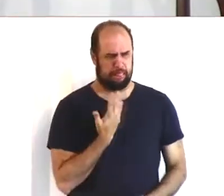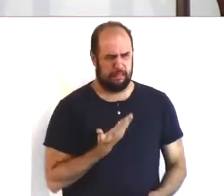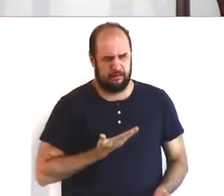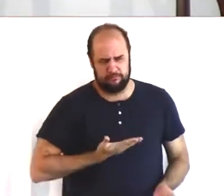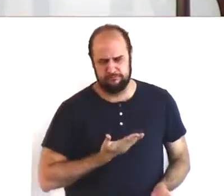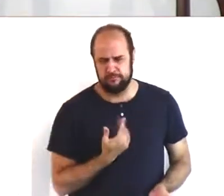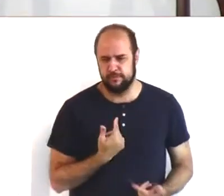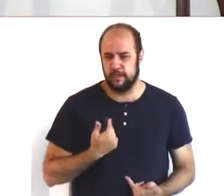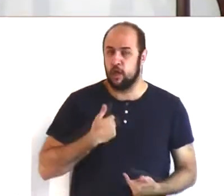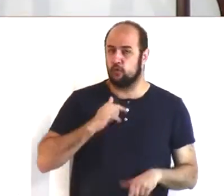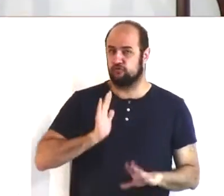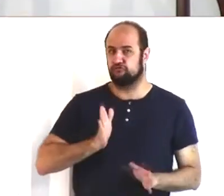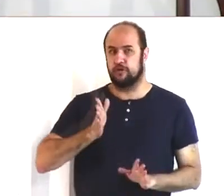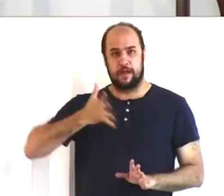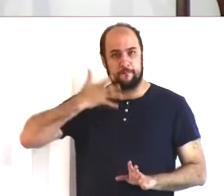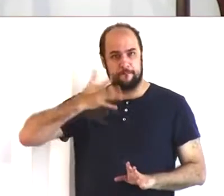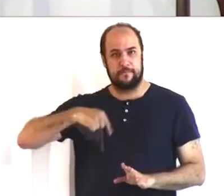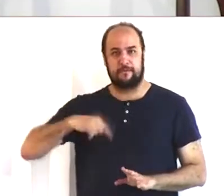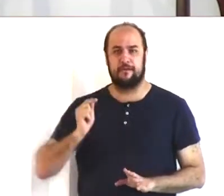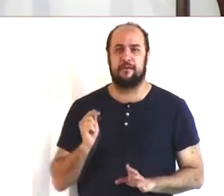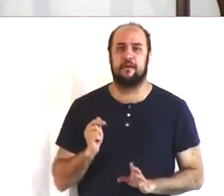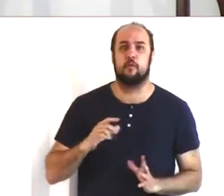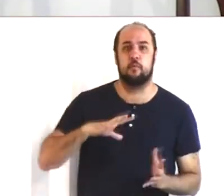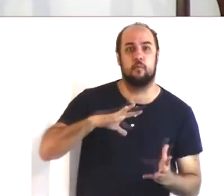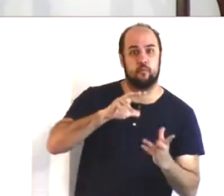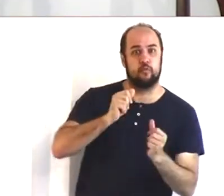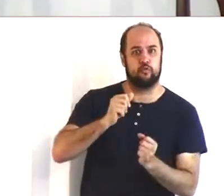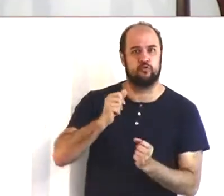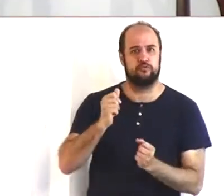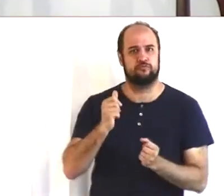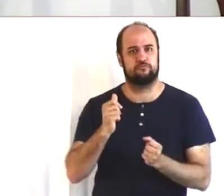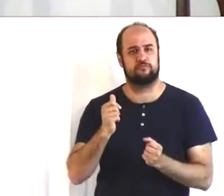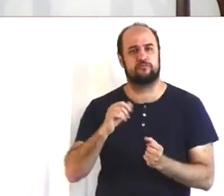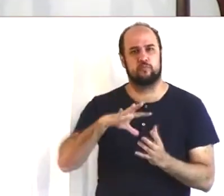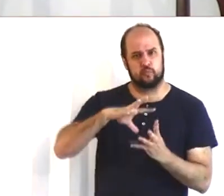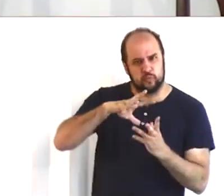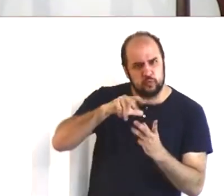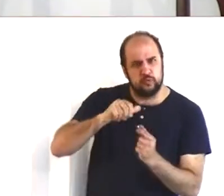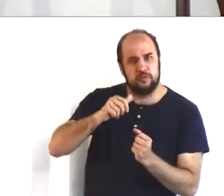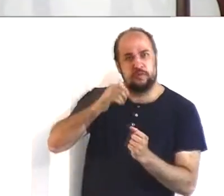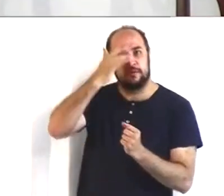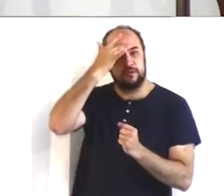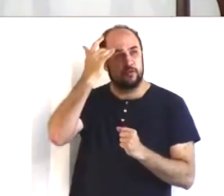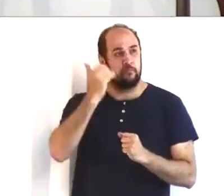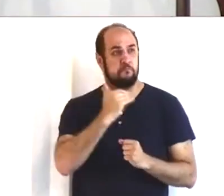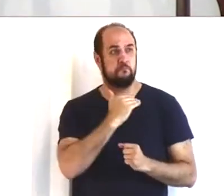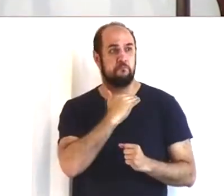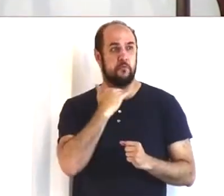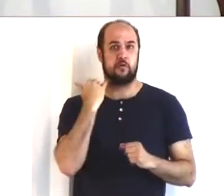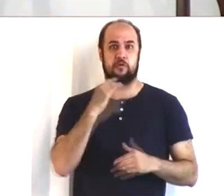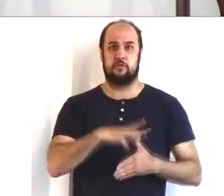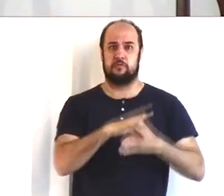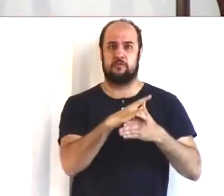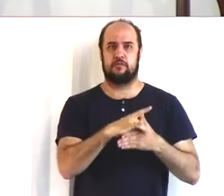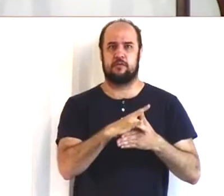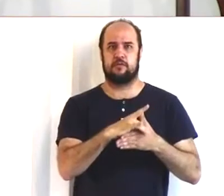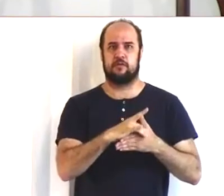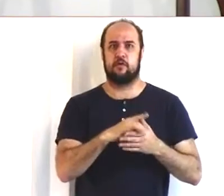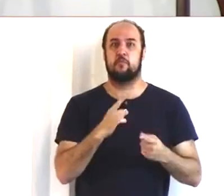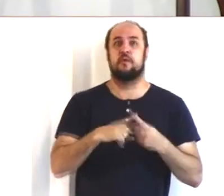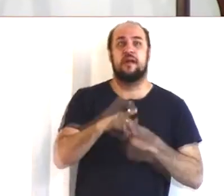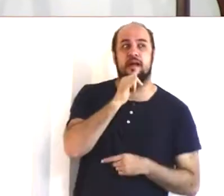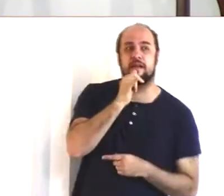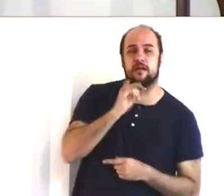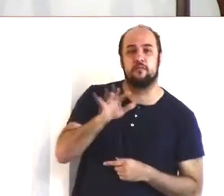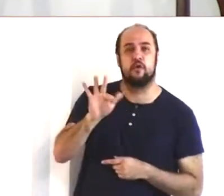atrás, preguei aqui que boa parte do mundo, boa parte mesmo, é conduzida por mortos. É Freud que conduz um certo